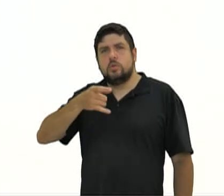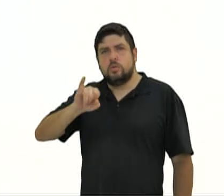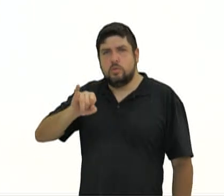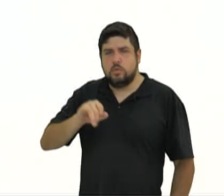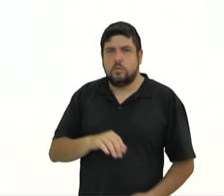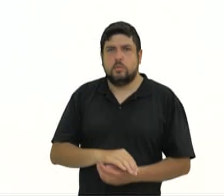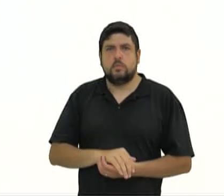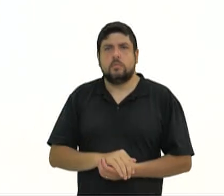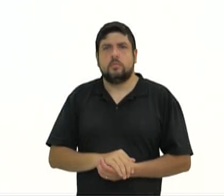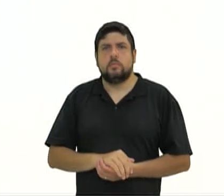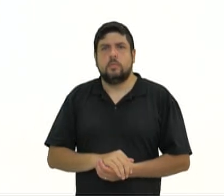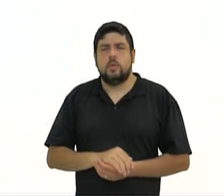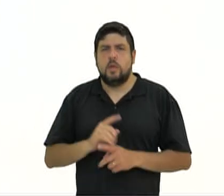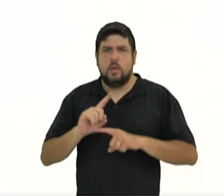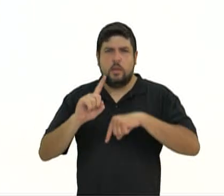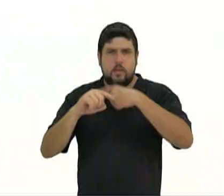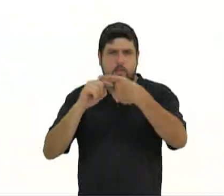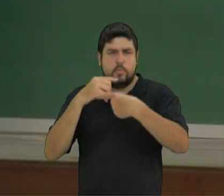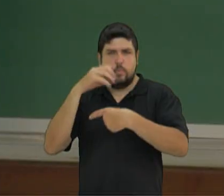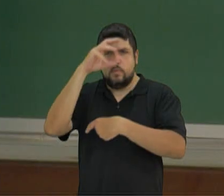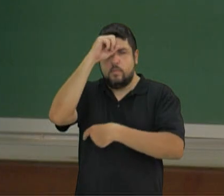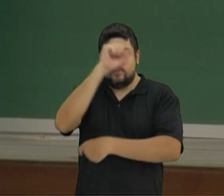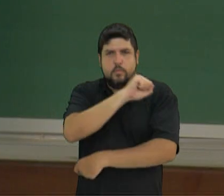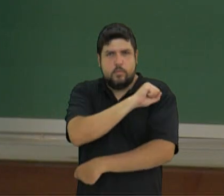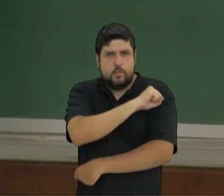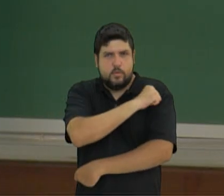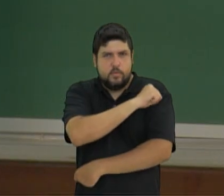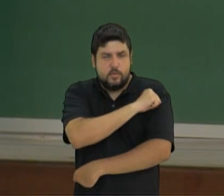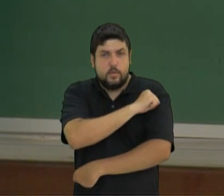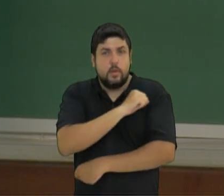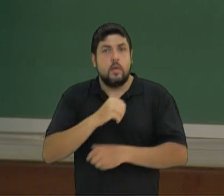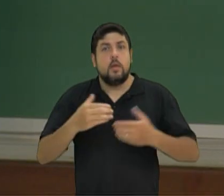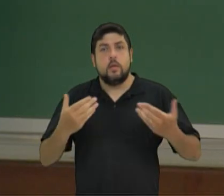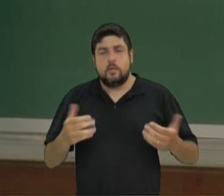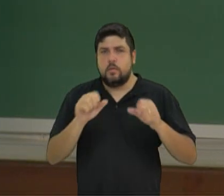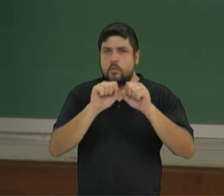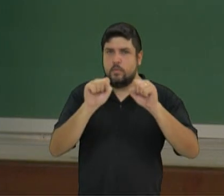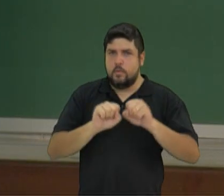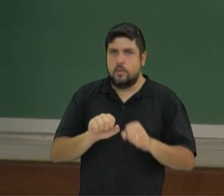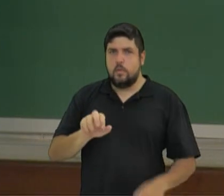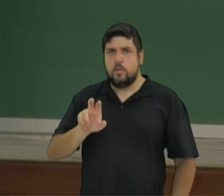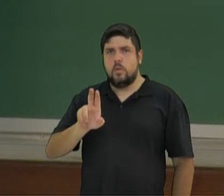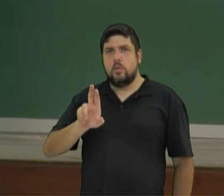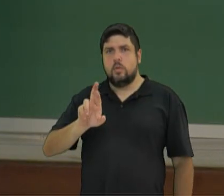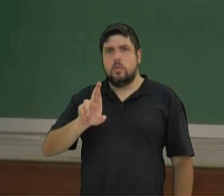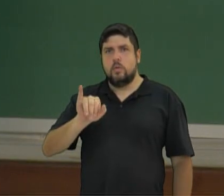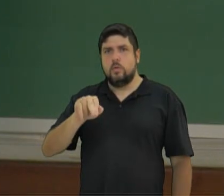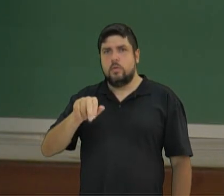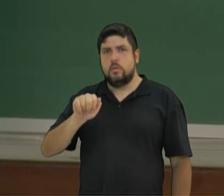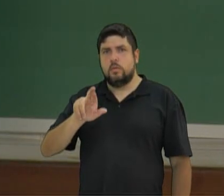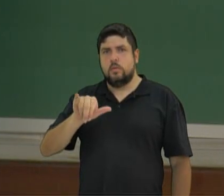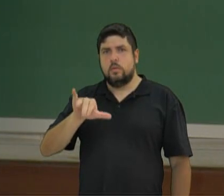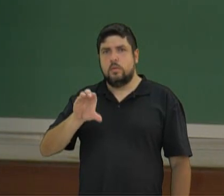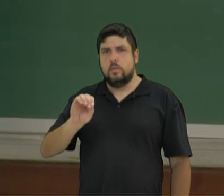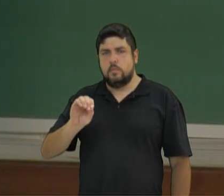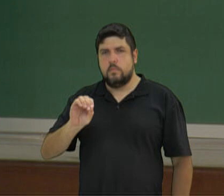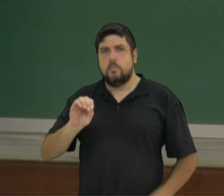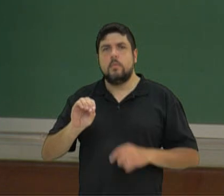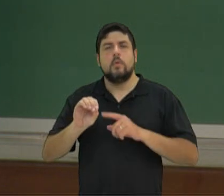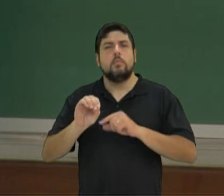lá no oitavo ano. Então, o nosso sistema urinário, né? Então, a gente tem uma estrutura que